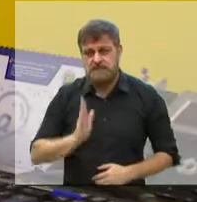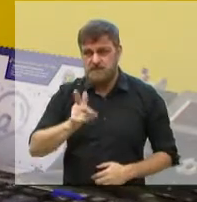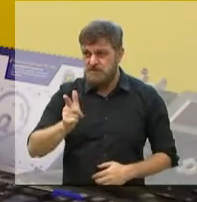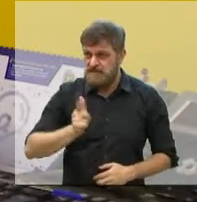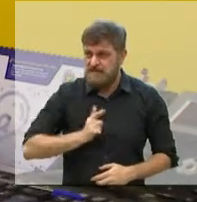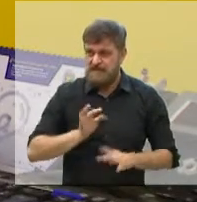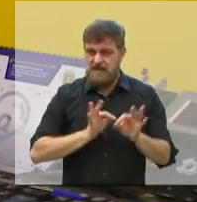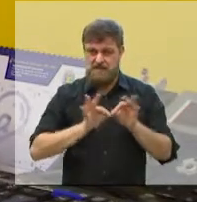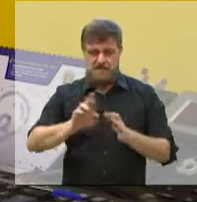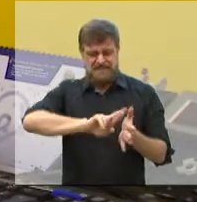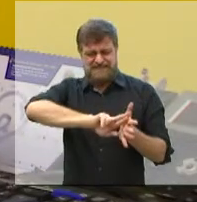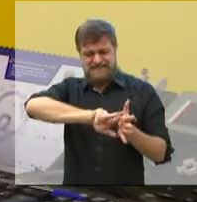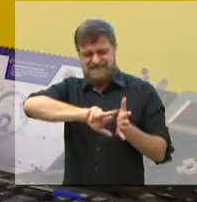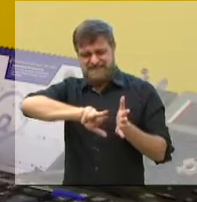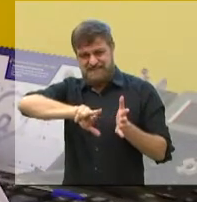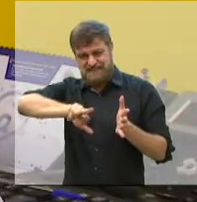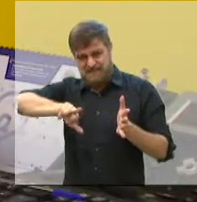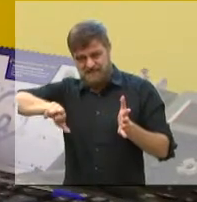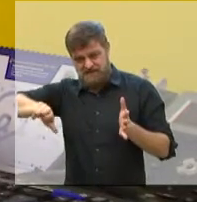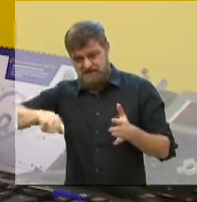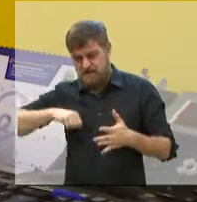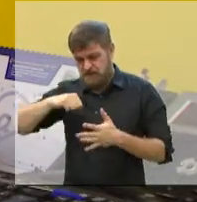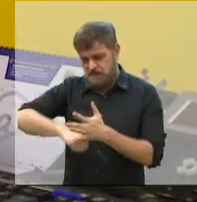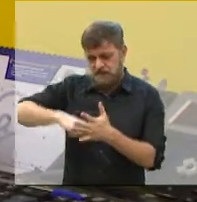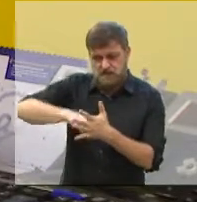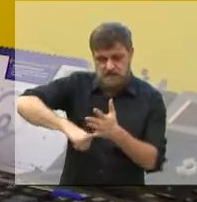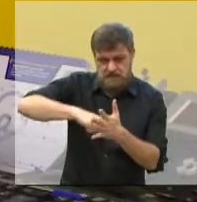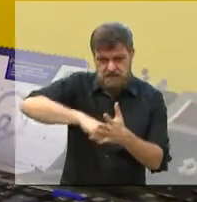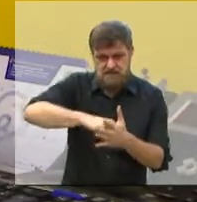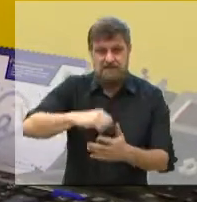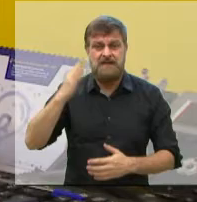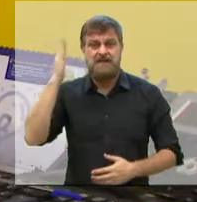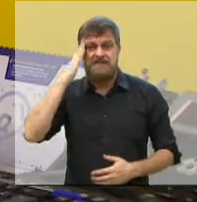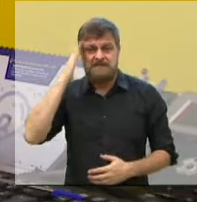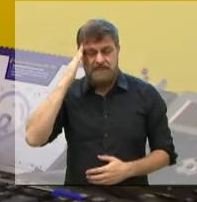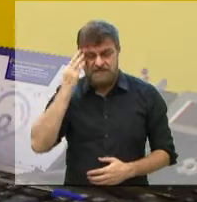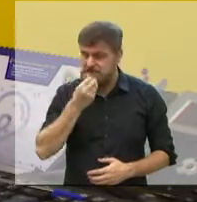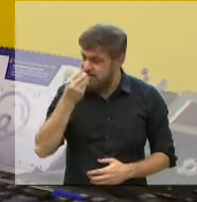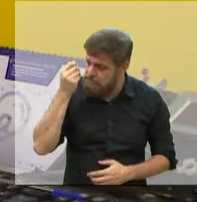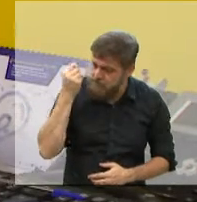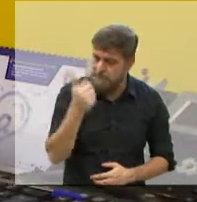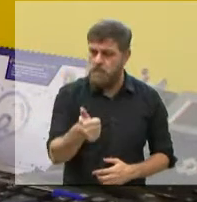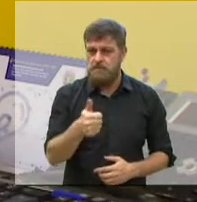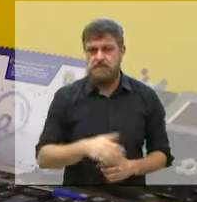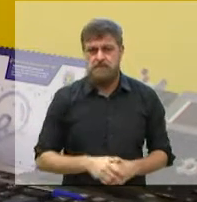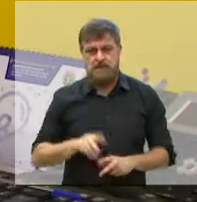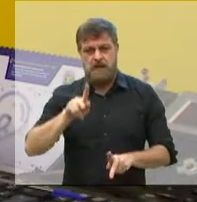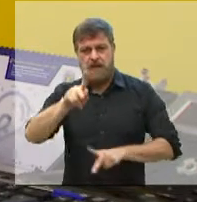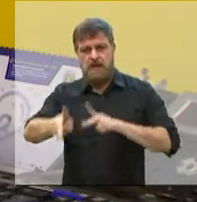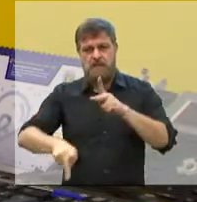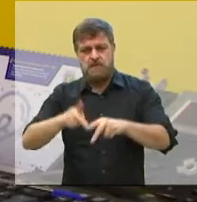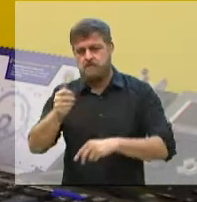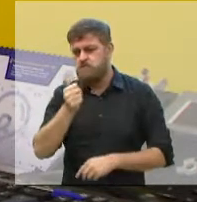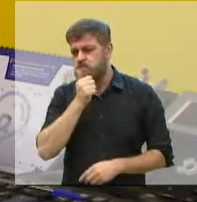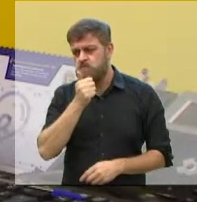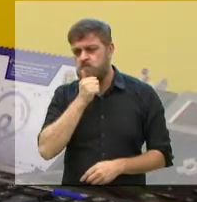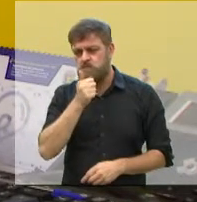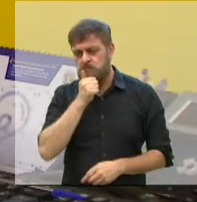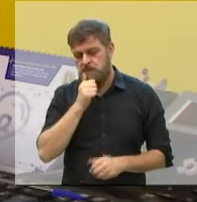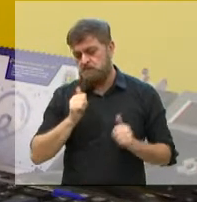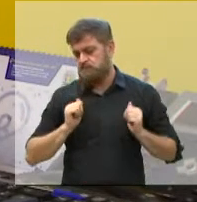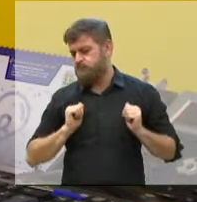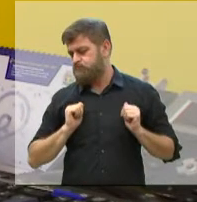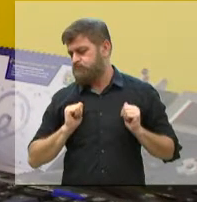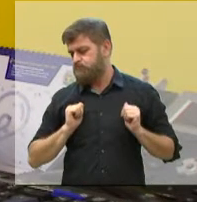vários projetos que a gente faz aqui, que a gente defende, que sabe que vai ser bom, mas a população ainda não acompanha.